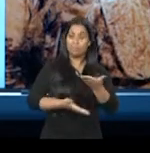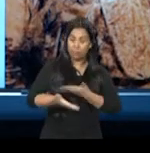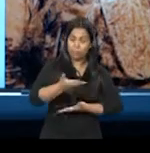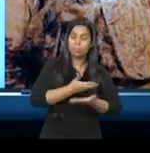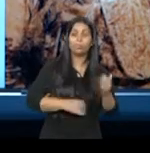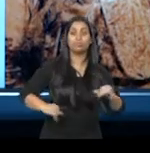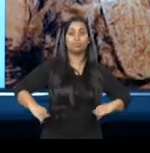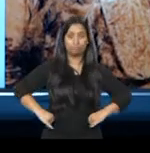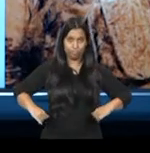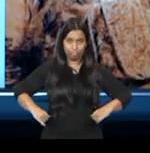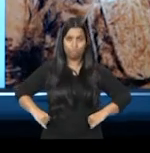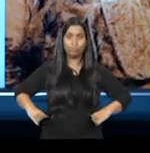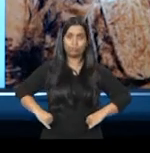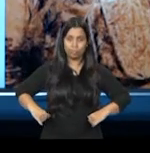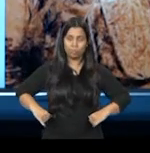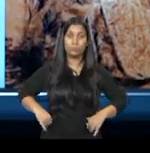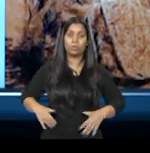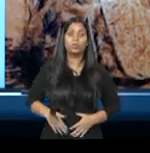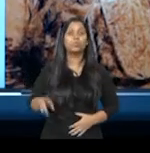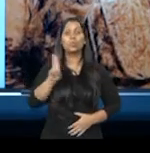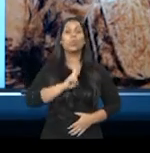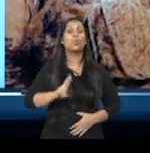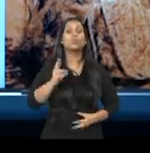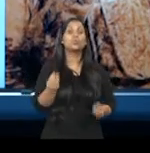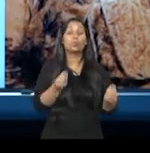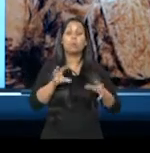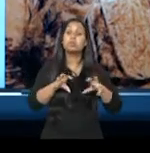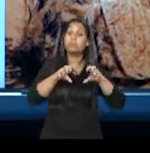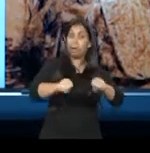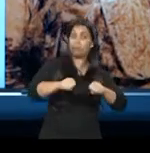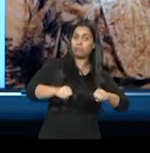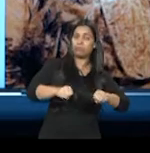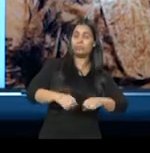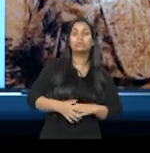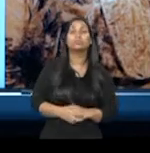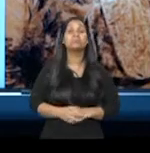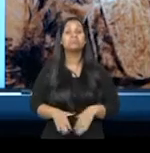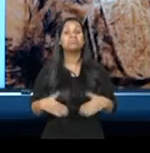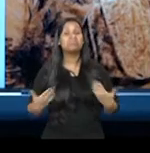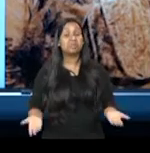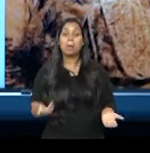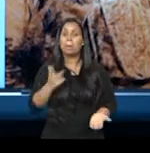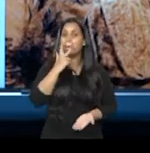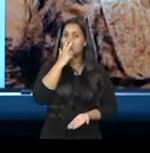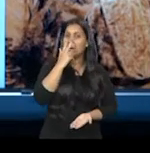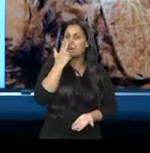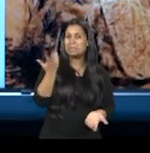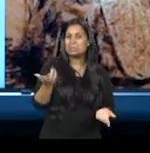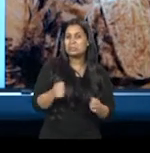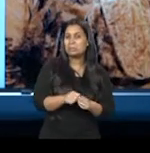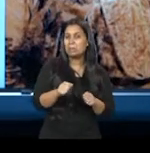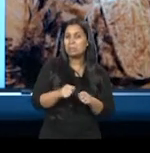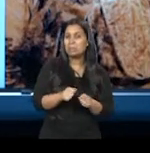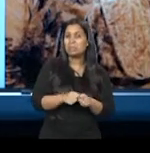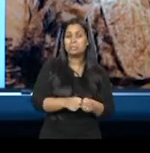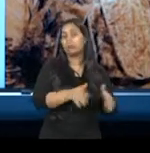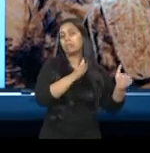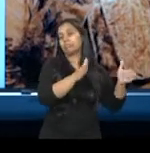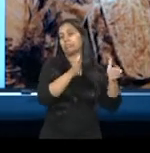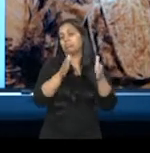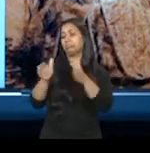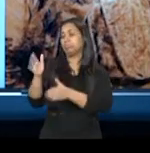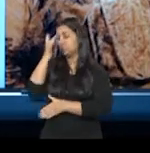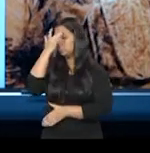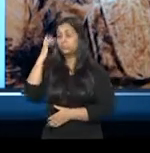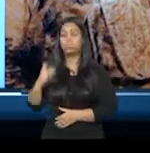de exploração com o uso da força, tá? E como é uma grande bobeira, né, a gente pensar em classificar as pessoas.